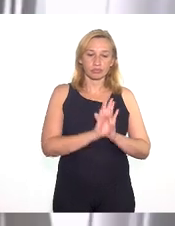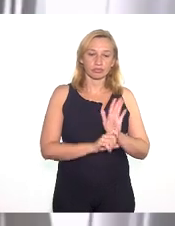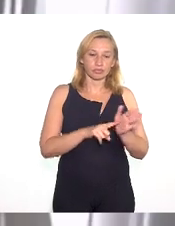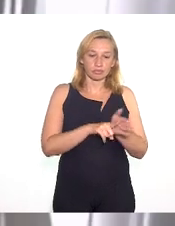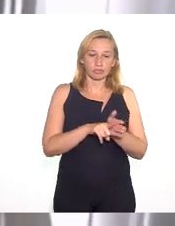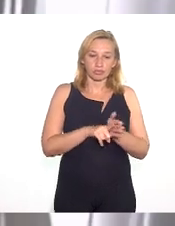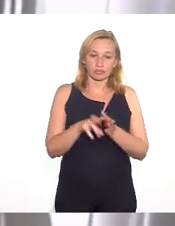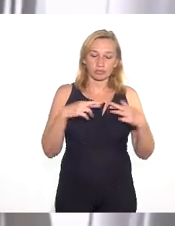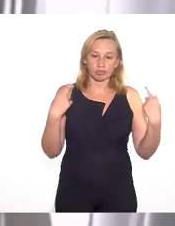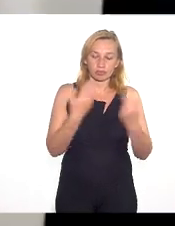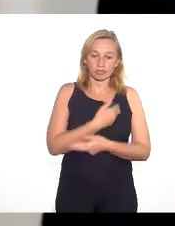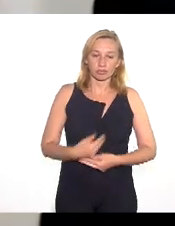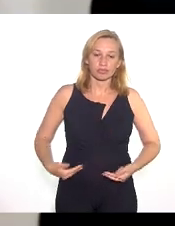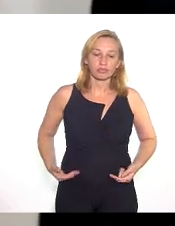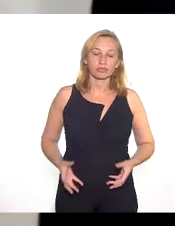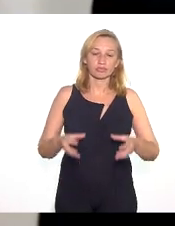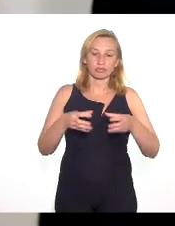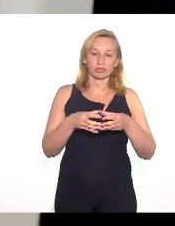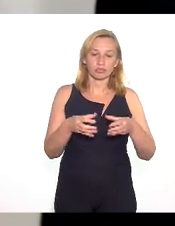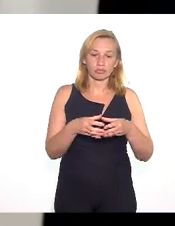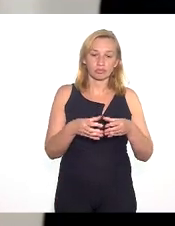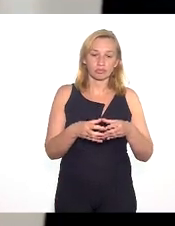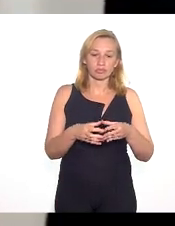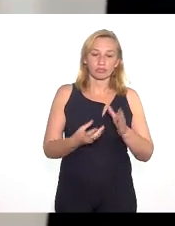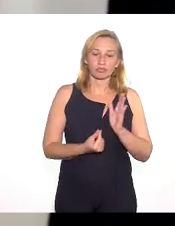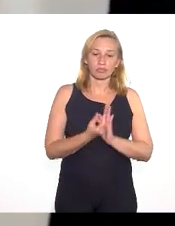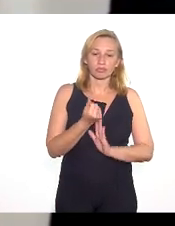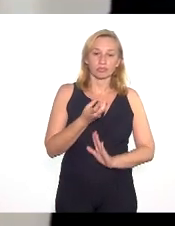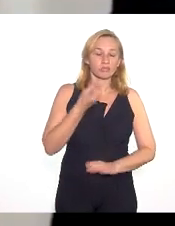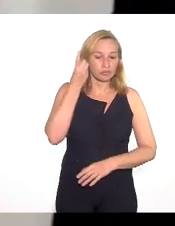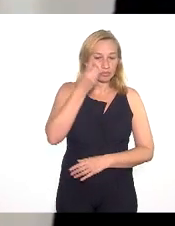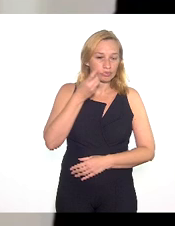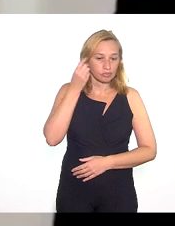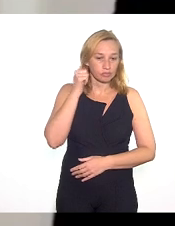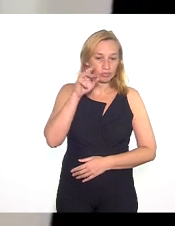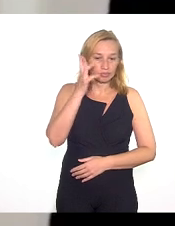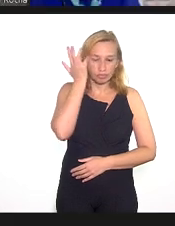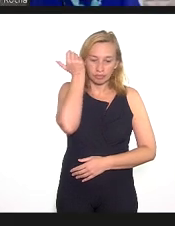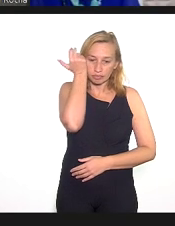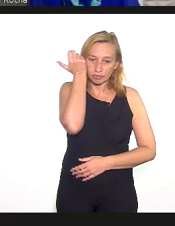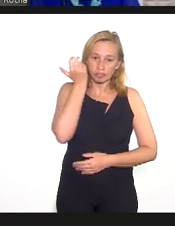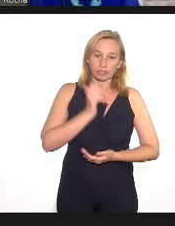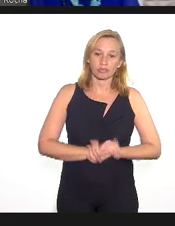audiência pública. Pela Comissão de Orçamento, deputado Eliomar Coelho.